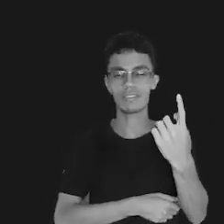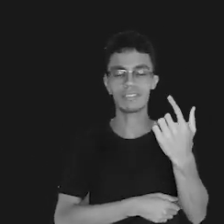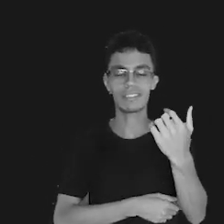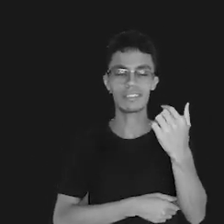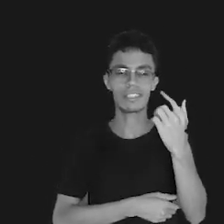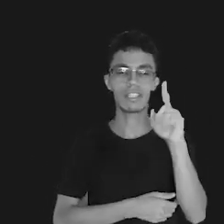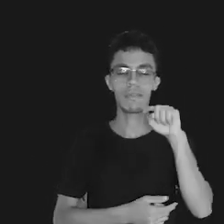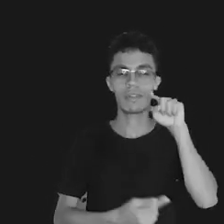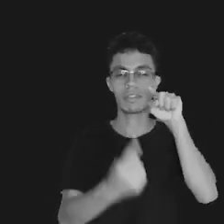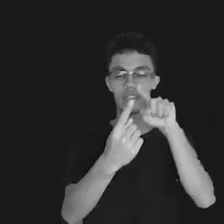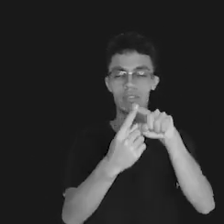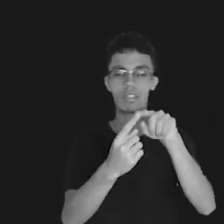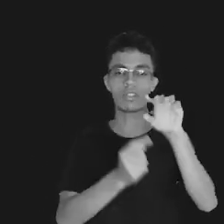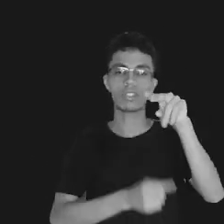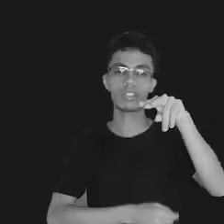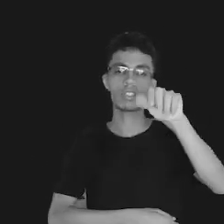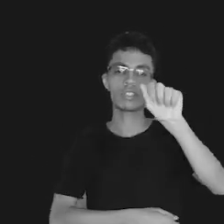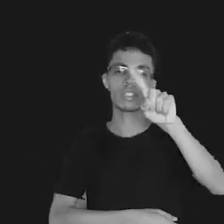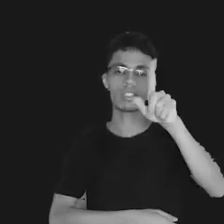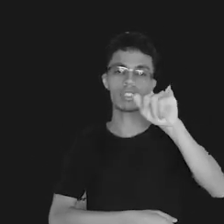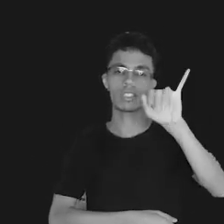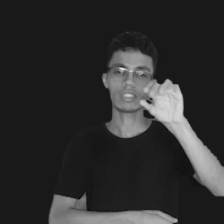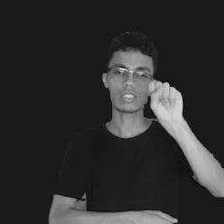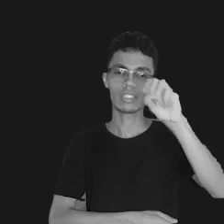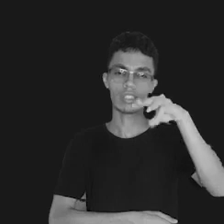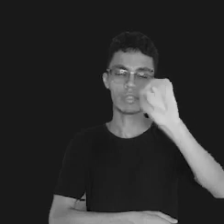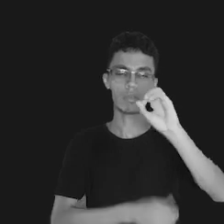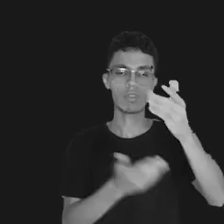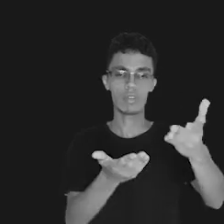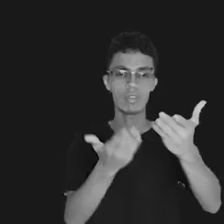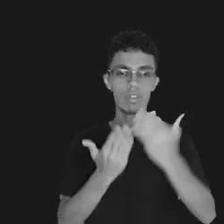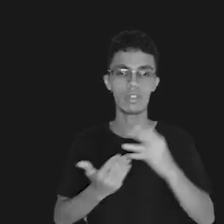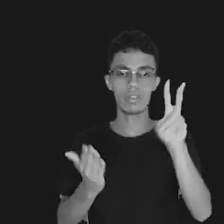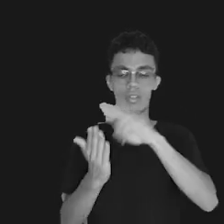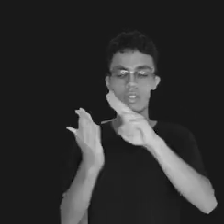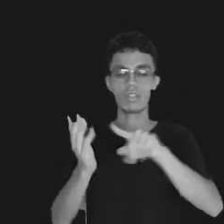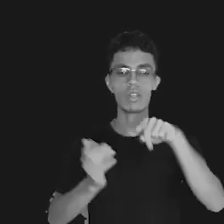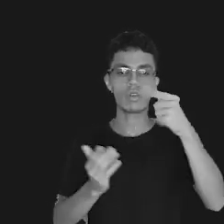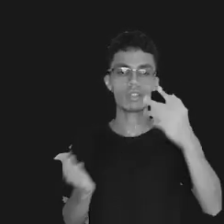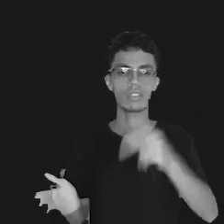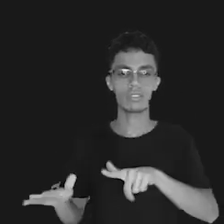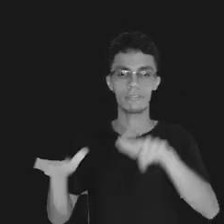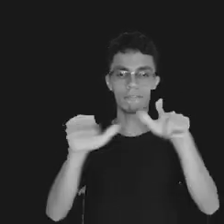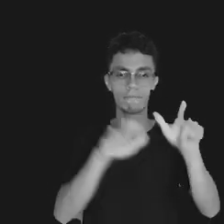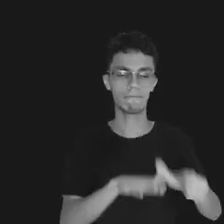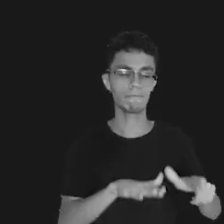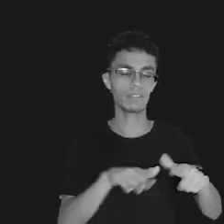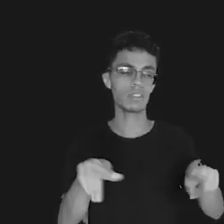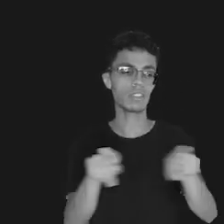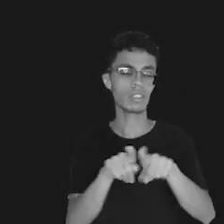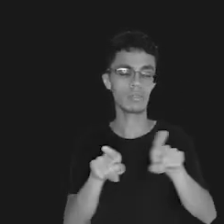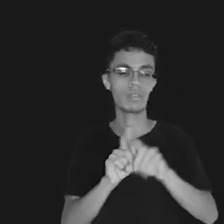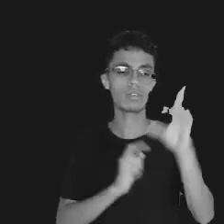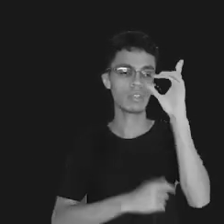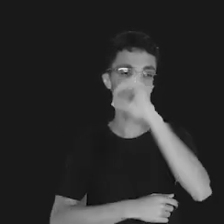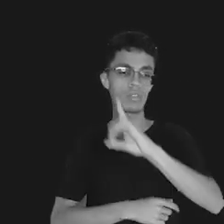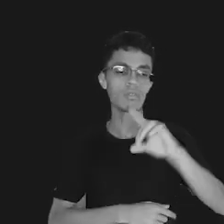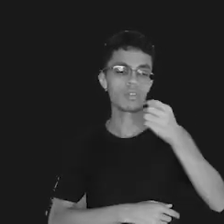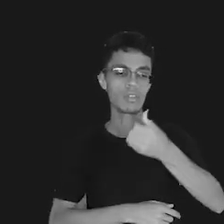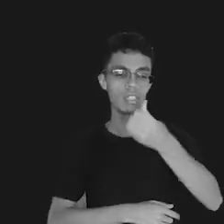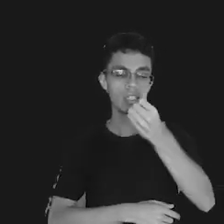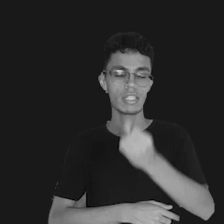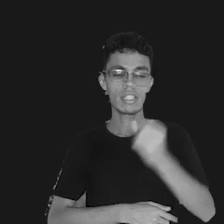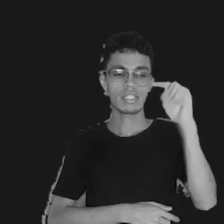contundente, que é o nazismo, né? Entrando agora no convite para a leitura da semana que vem, que vai ser também domingo às